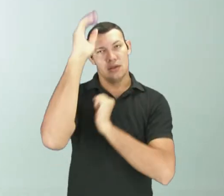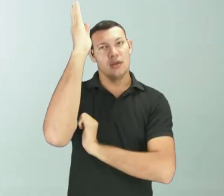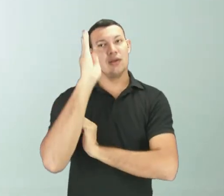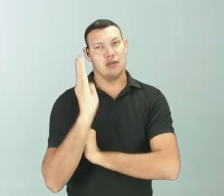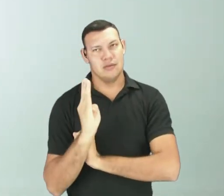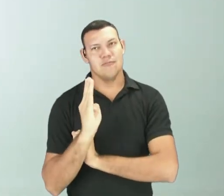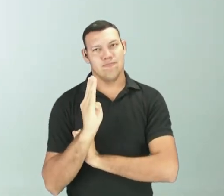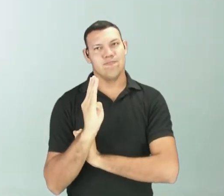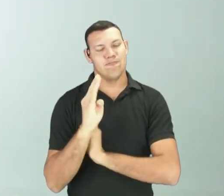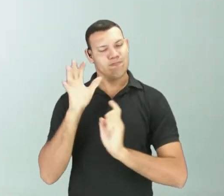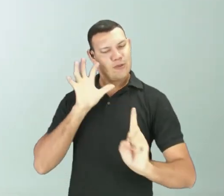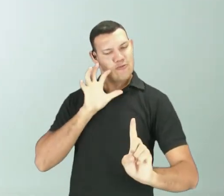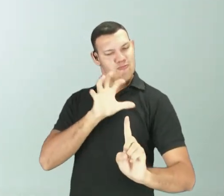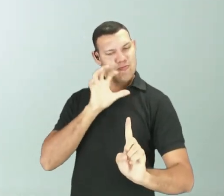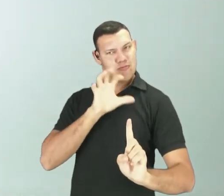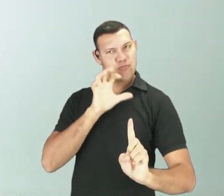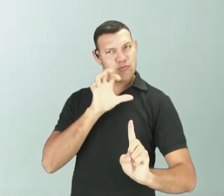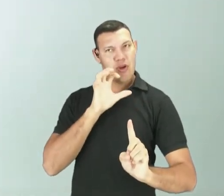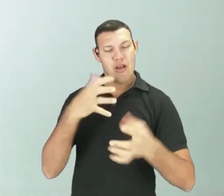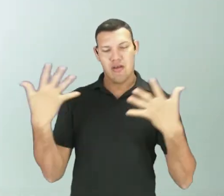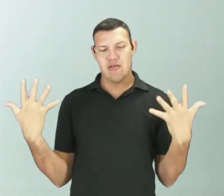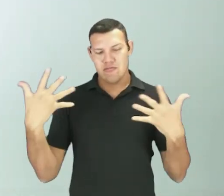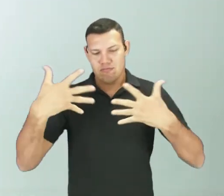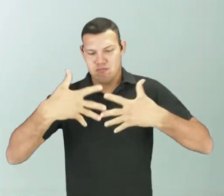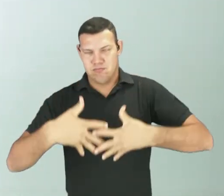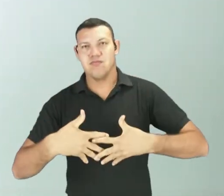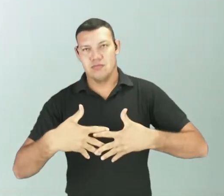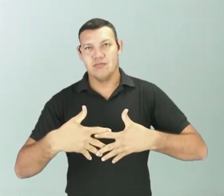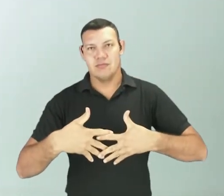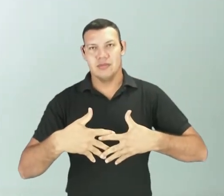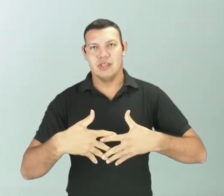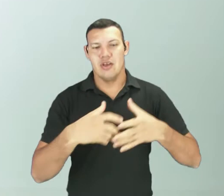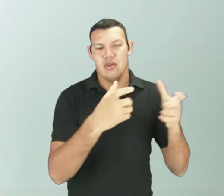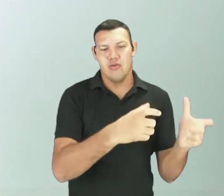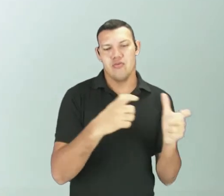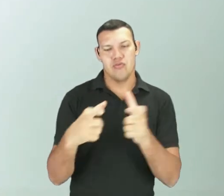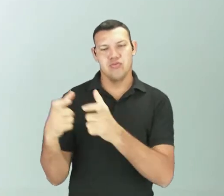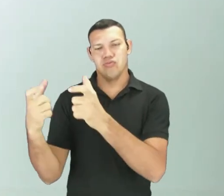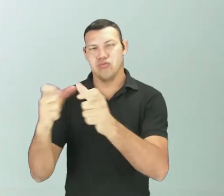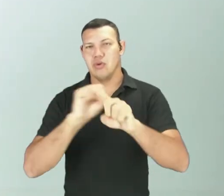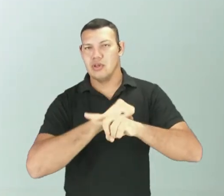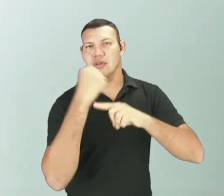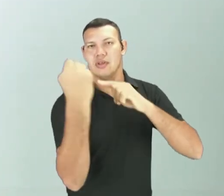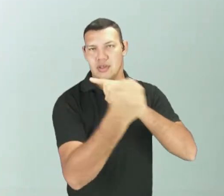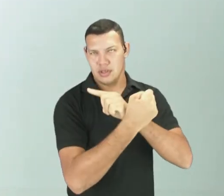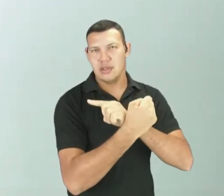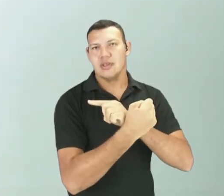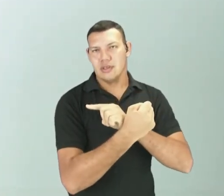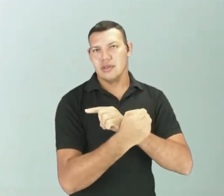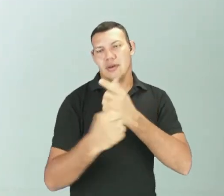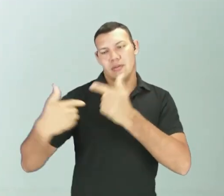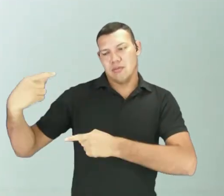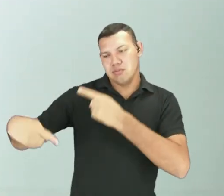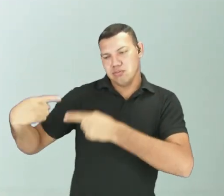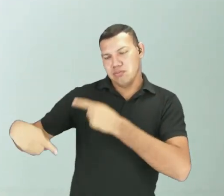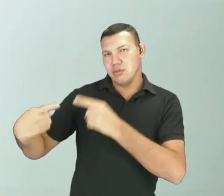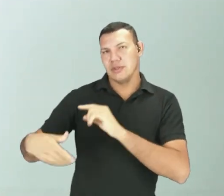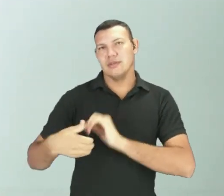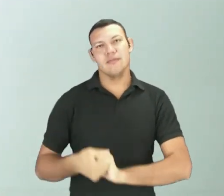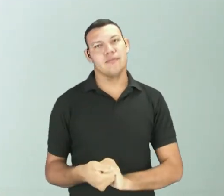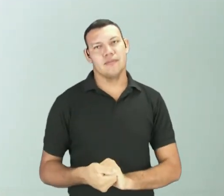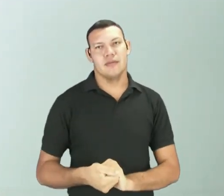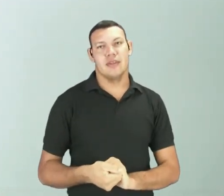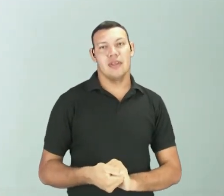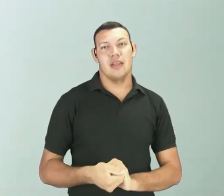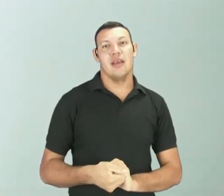vai interferir em vários outros fatores da sociedade, no fator político, no fator social. Então, todas essas pessoas